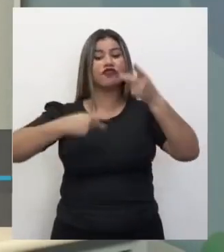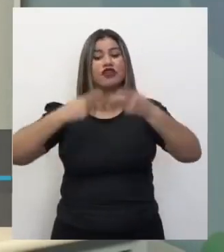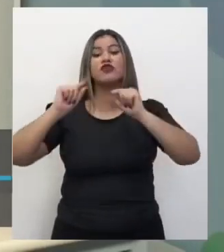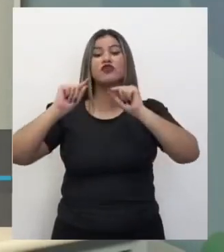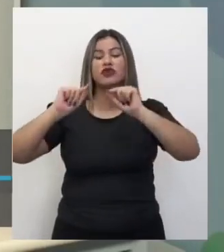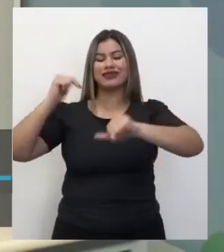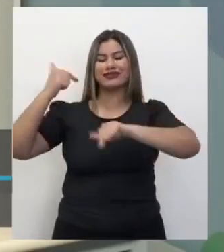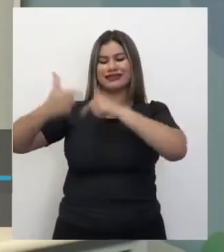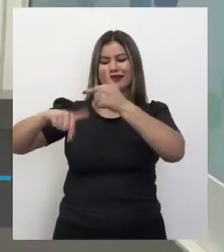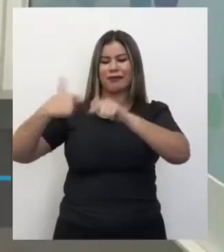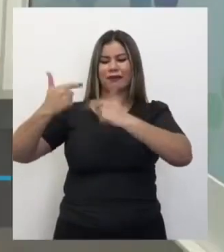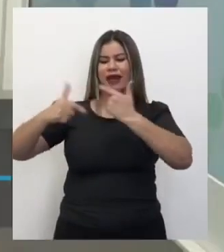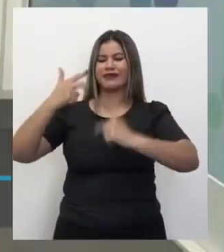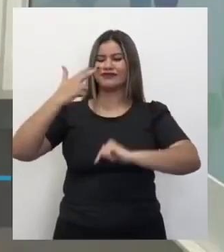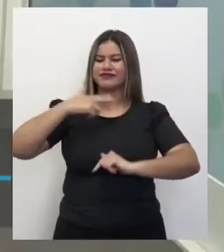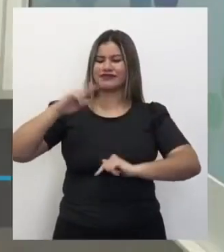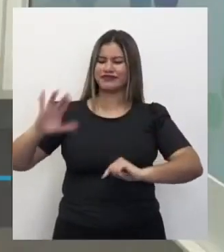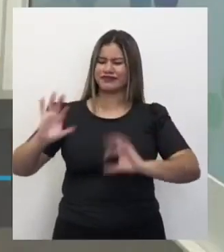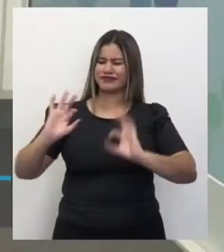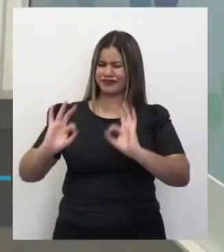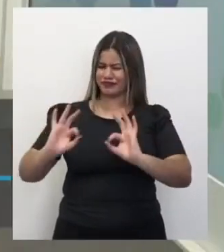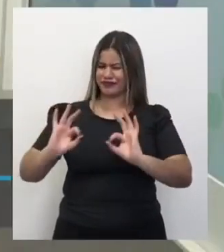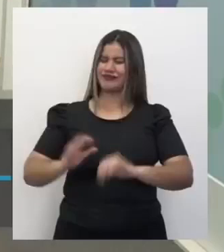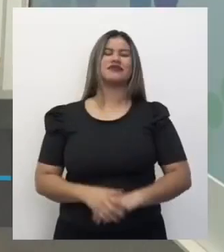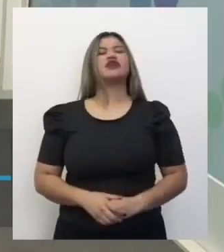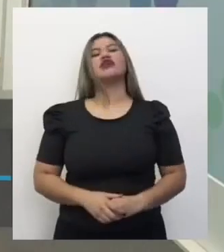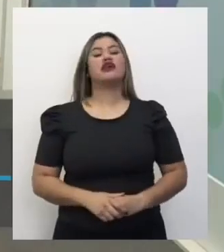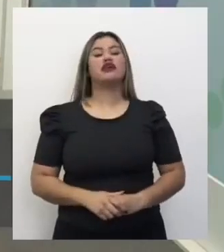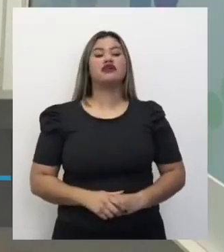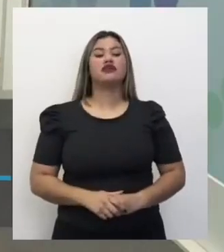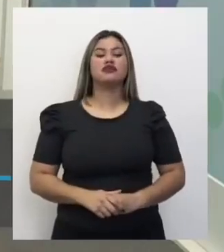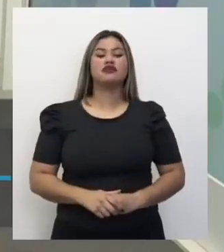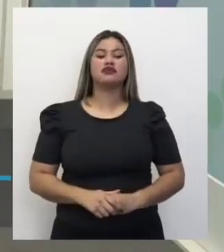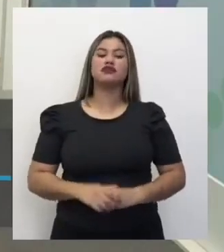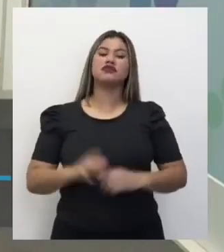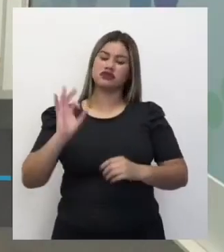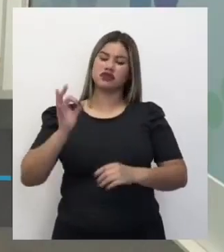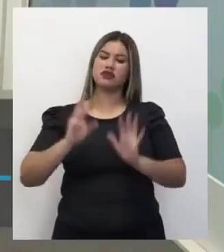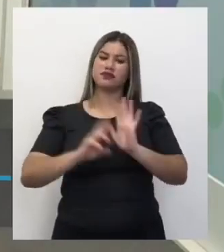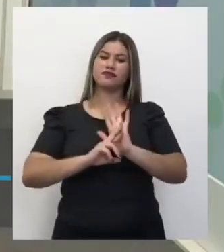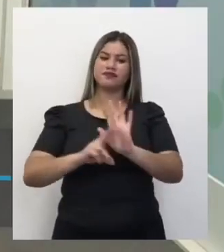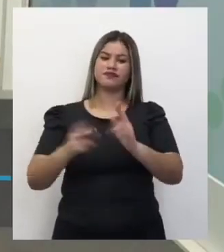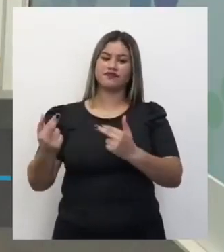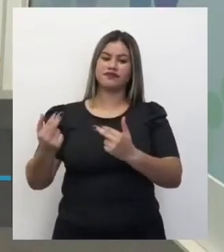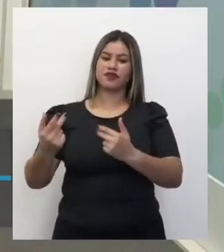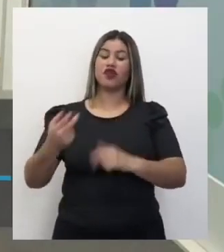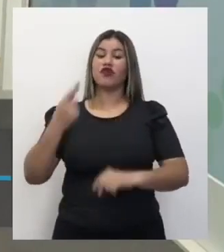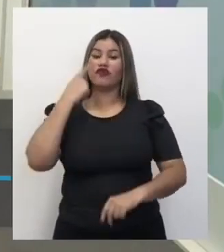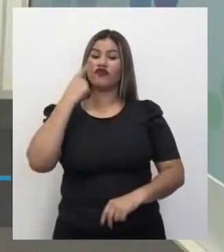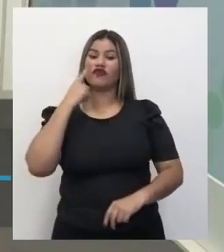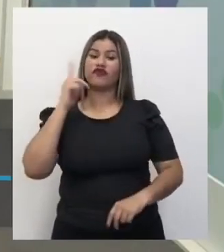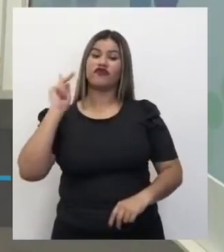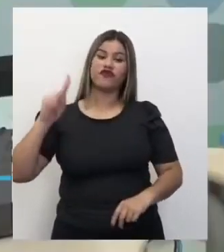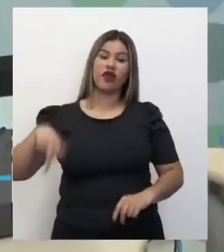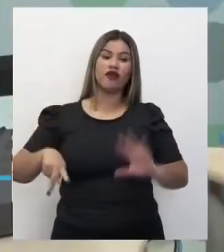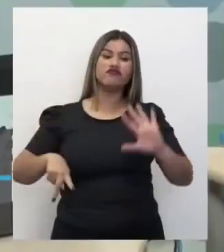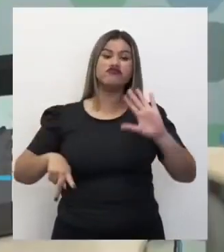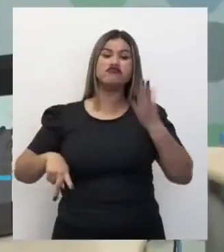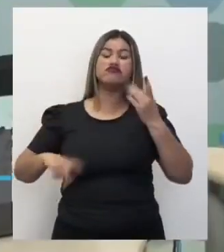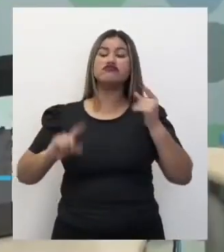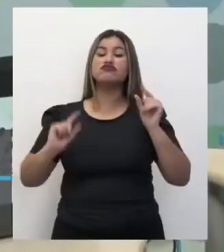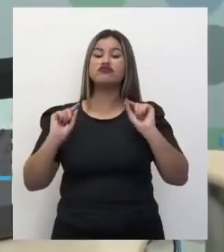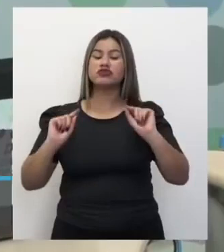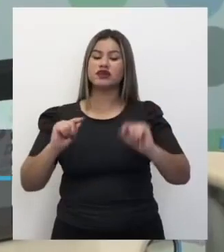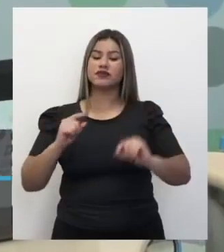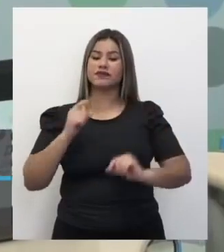infantil. Muito bem, é isso aí. Vamos lá, é o que representou pra gente aqui. Então, vamos no falso verdadeiro aí, ó.